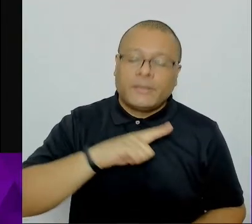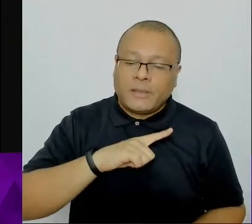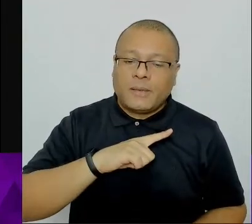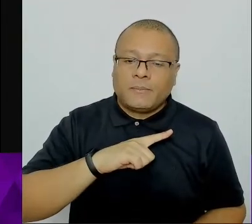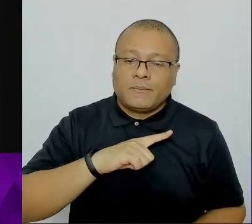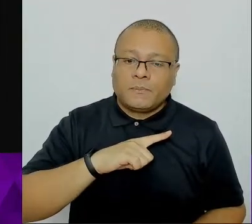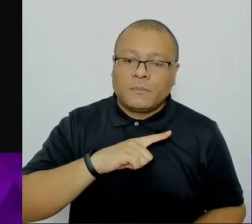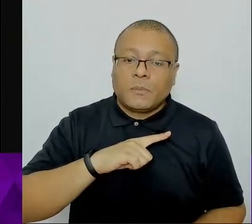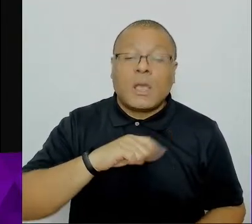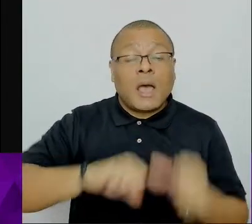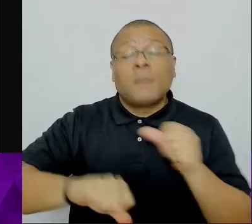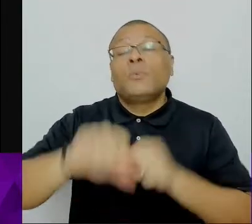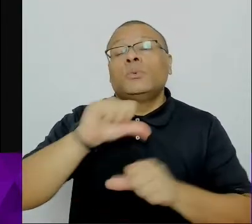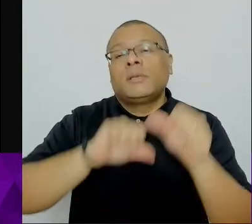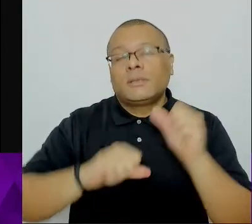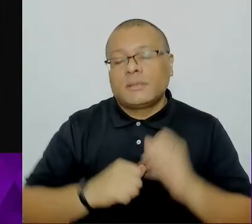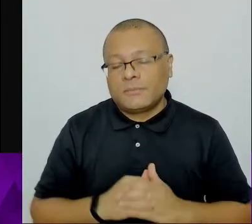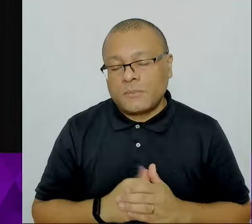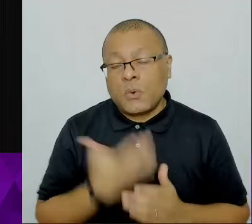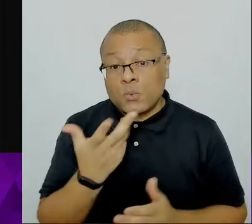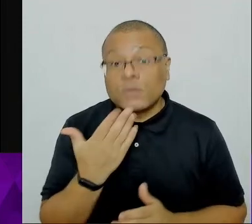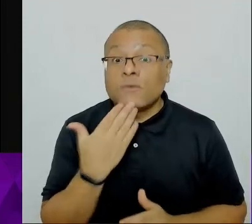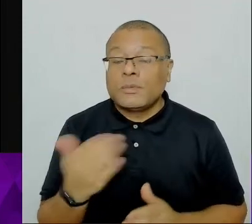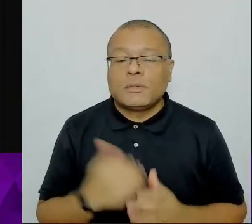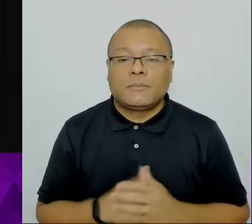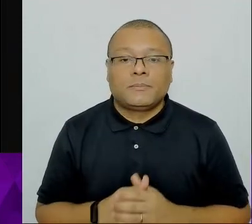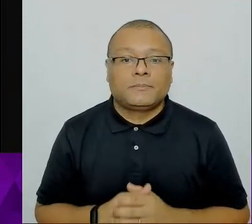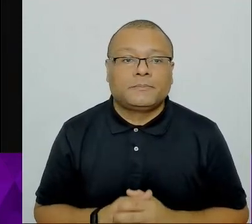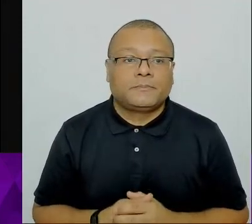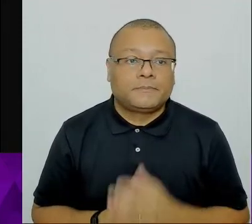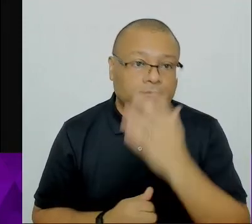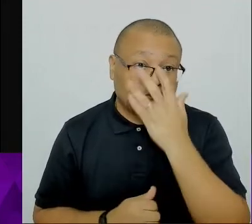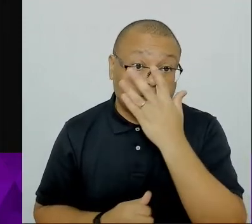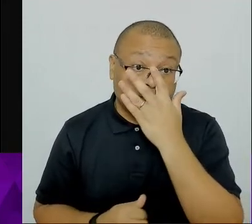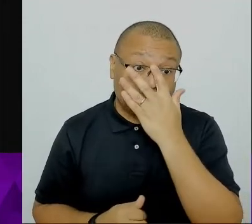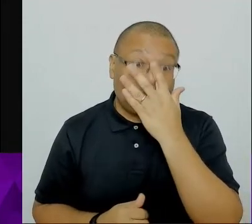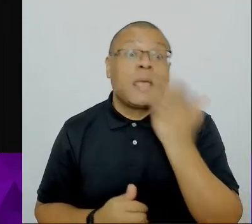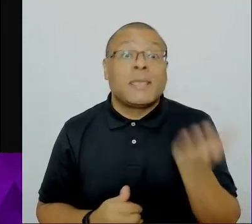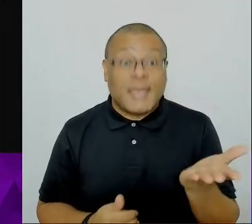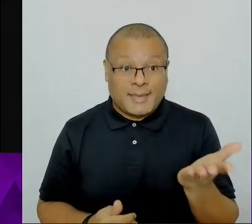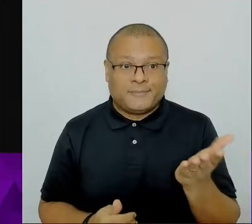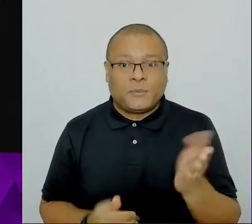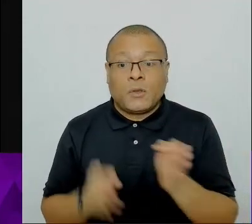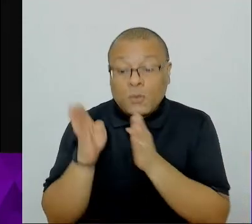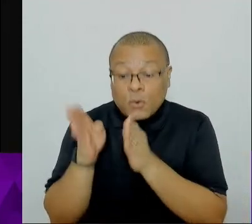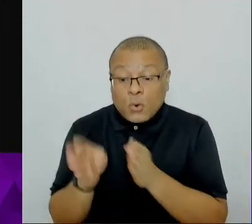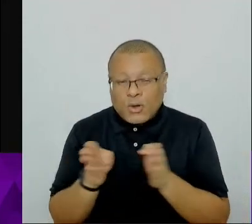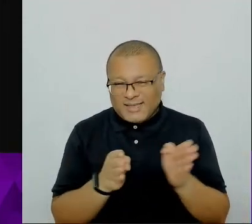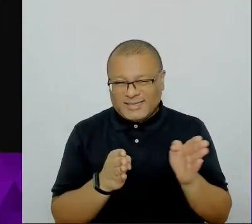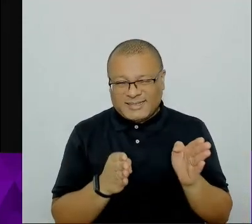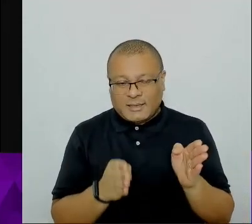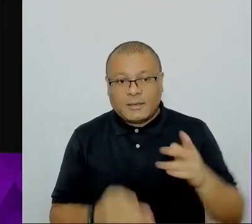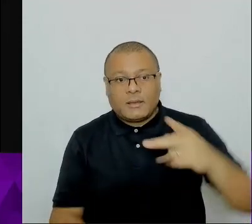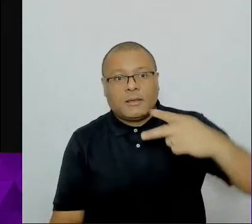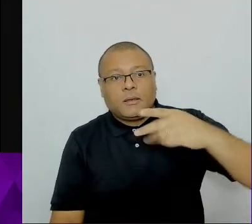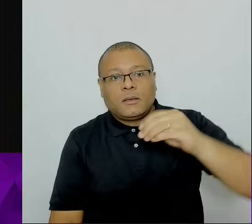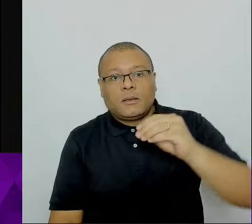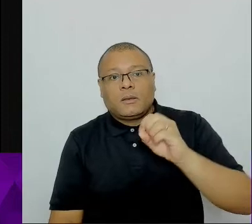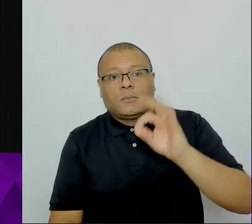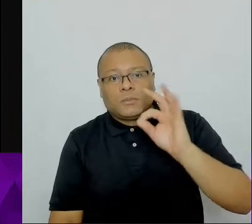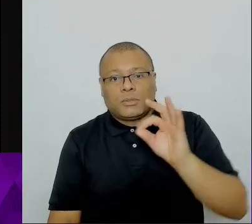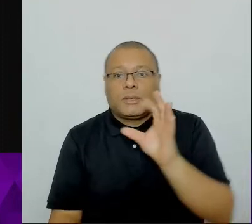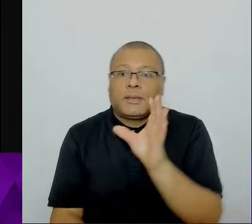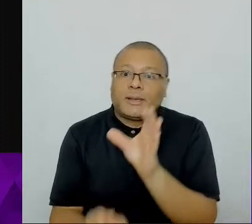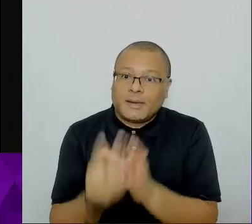eles vão ter o efeito esperado quando eles forem chamados, né? E aí, se a gente for organizar aqueles dois puts entre create